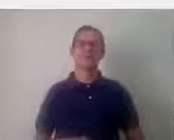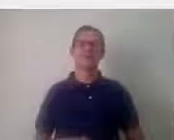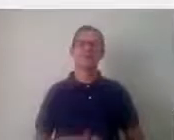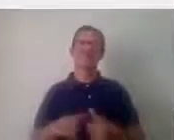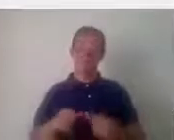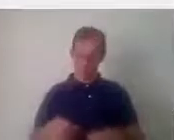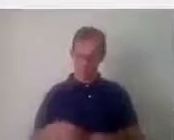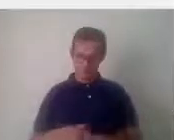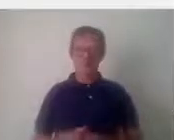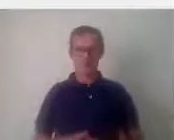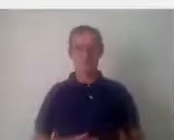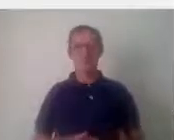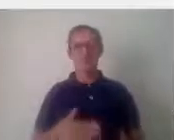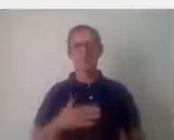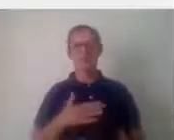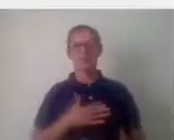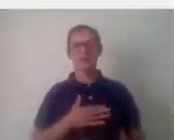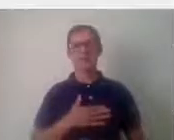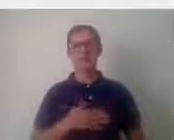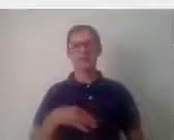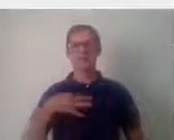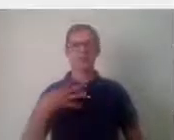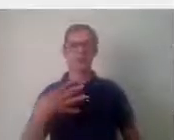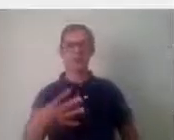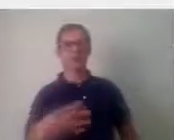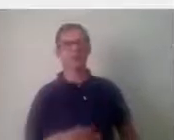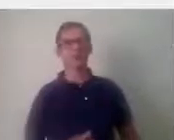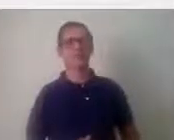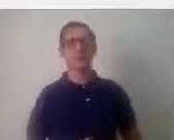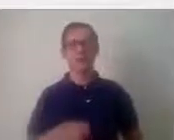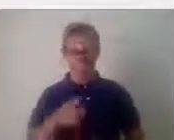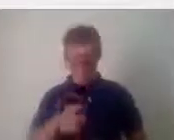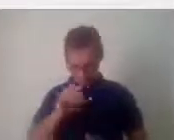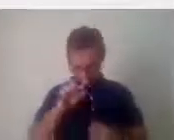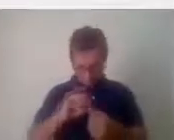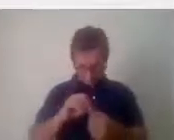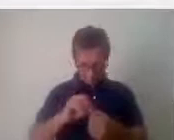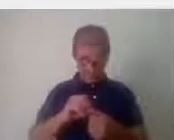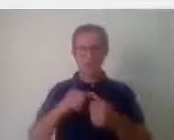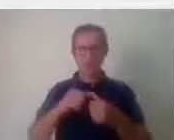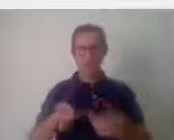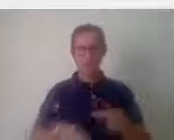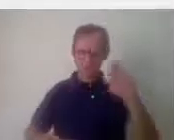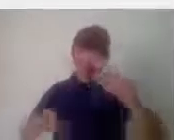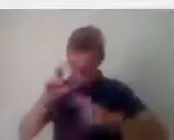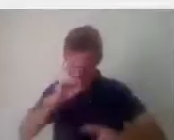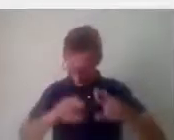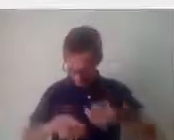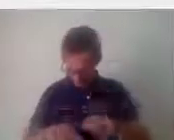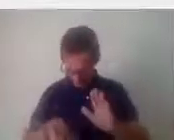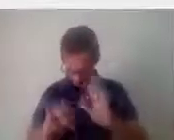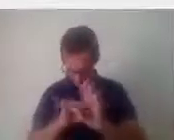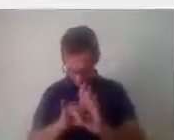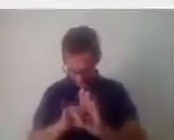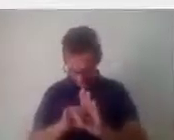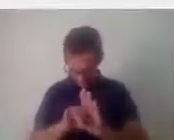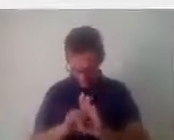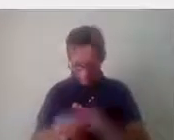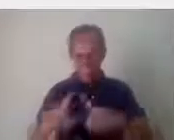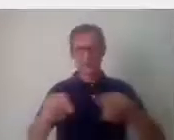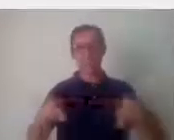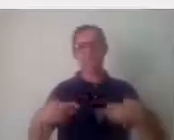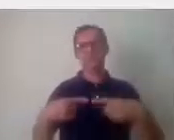Essa daí é a minha 4. Para vocês fazerem essa análise para determinar, né, a